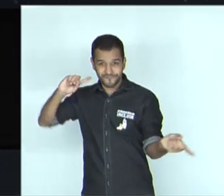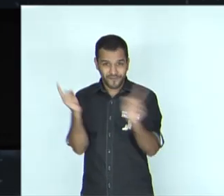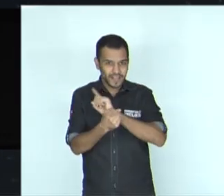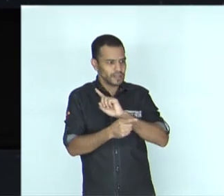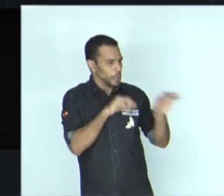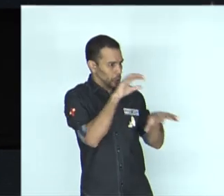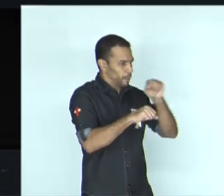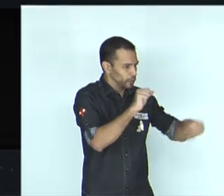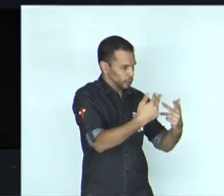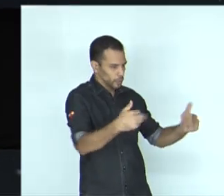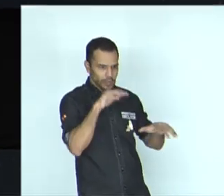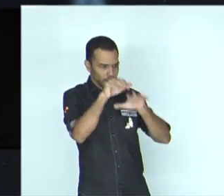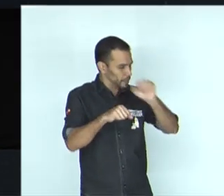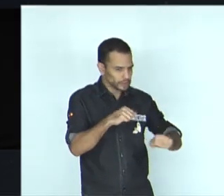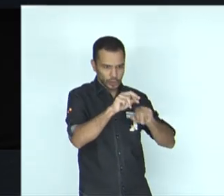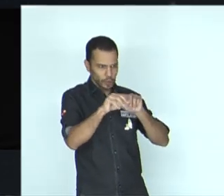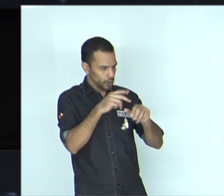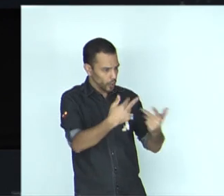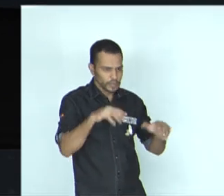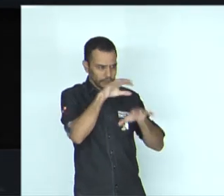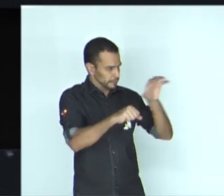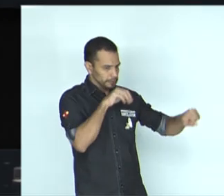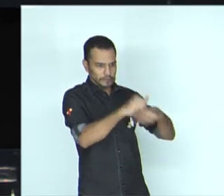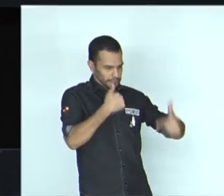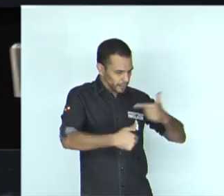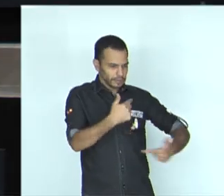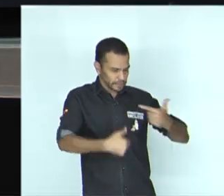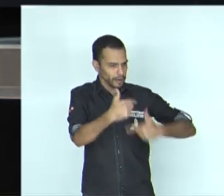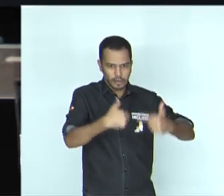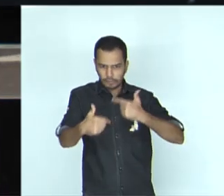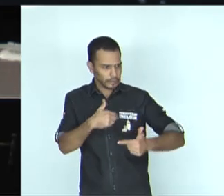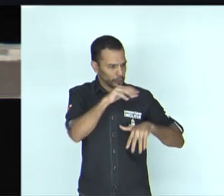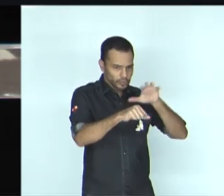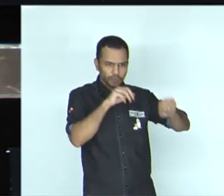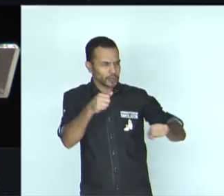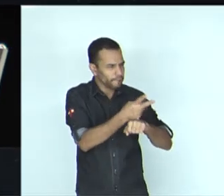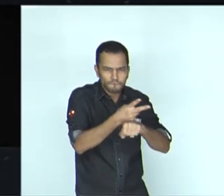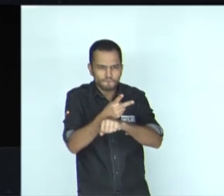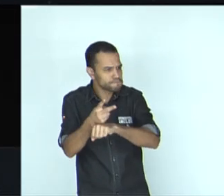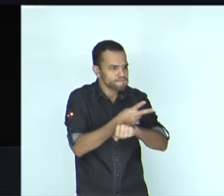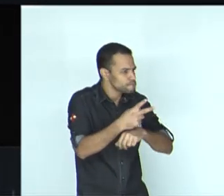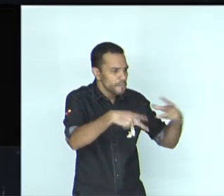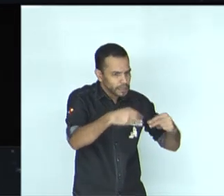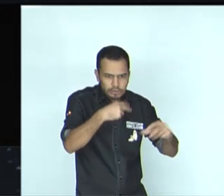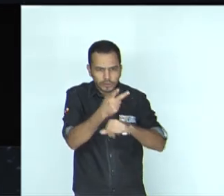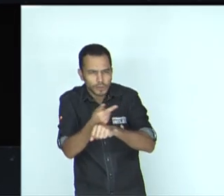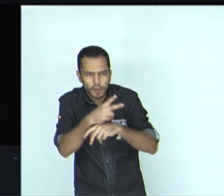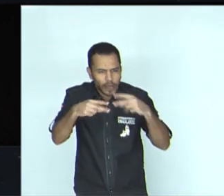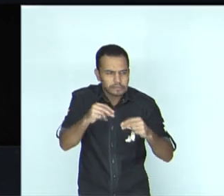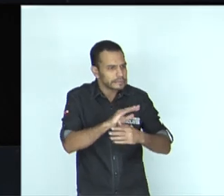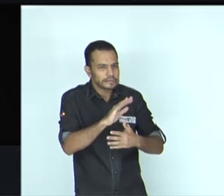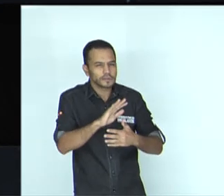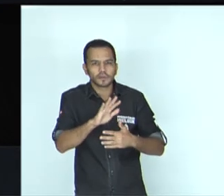nossa percepção dos valores. E a nossa justiça começa a ficar debilitada. Pessoas